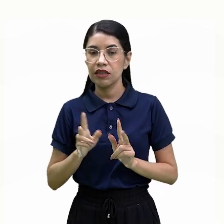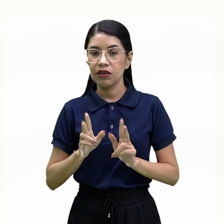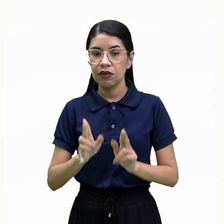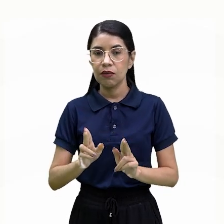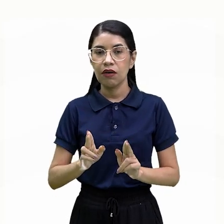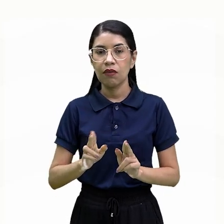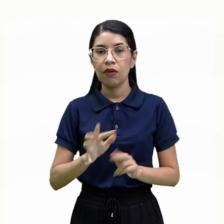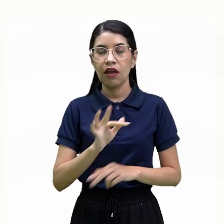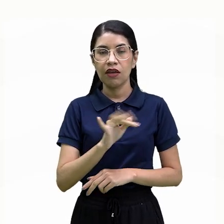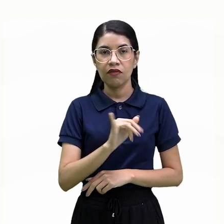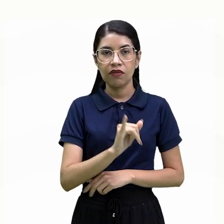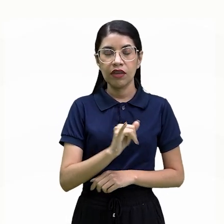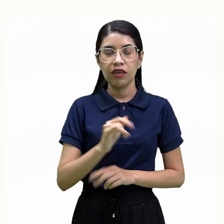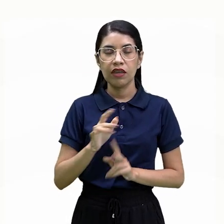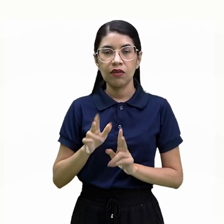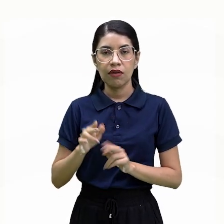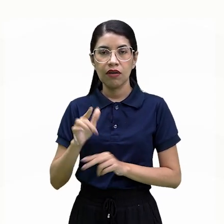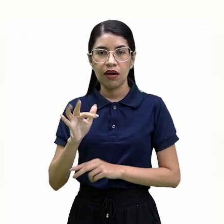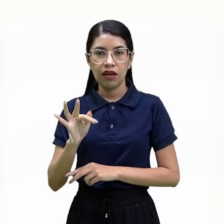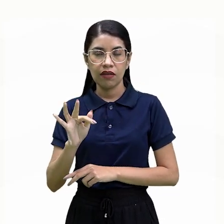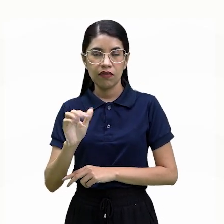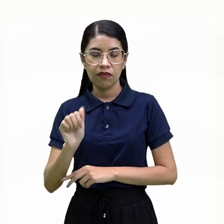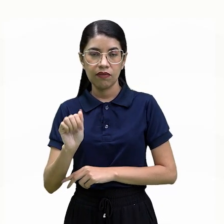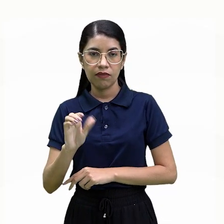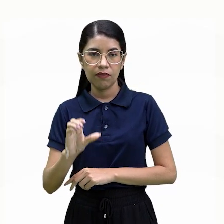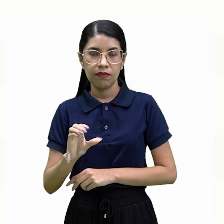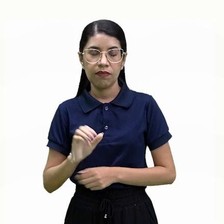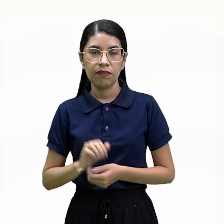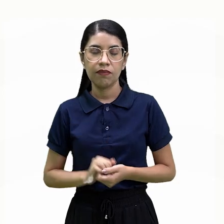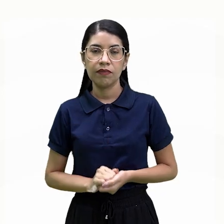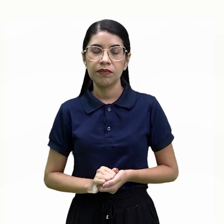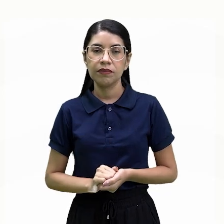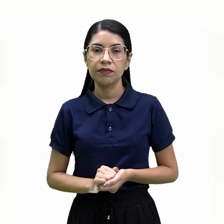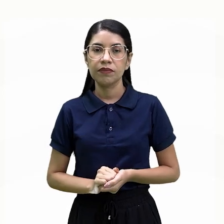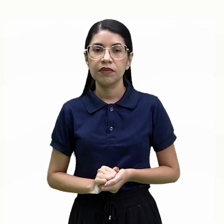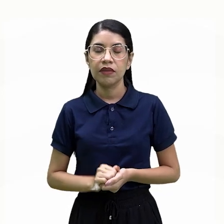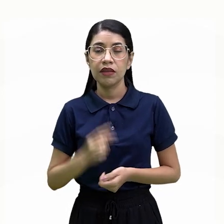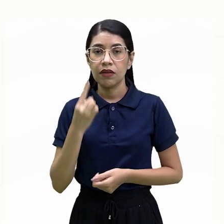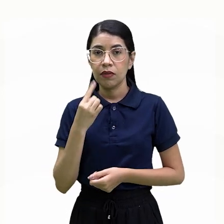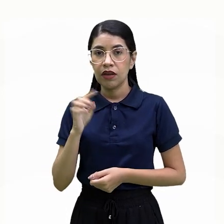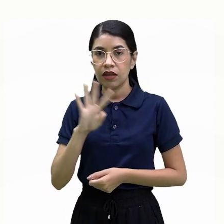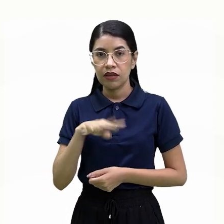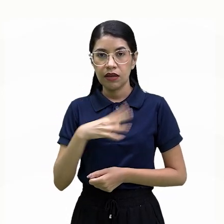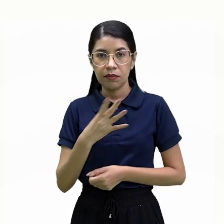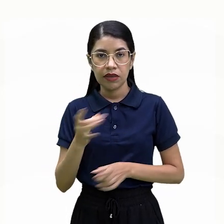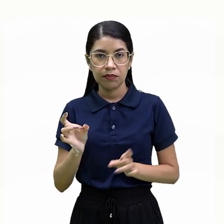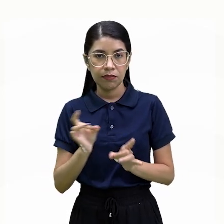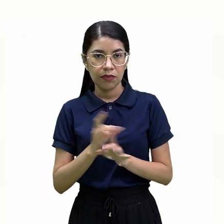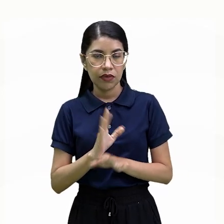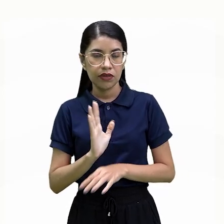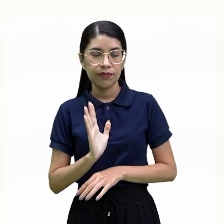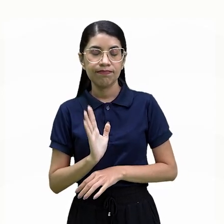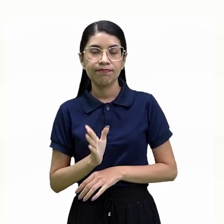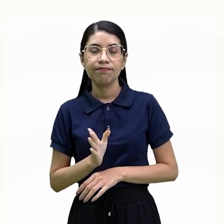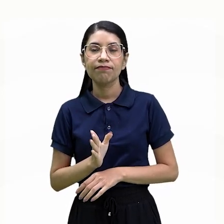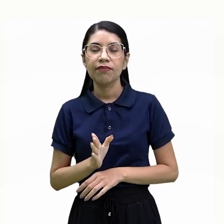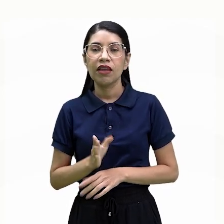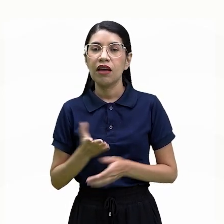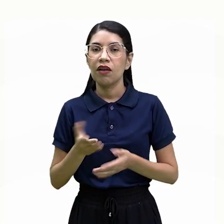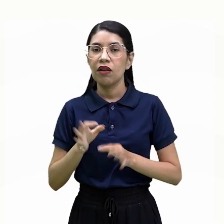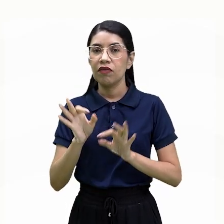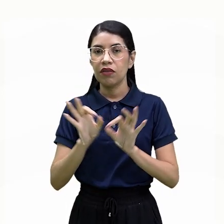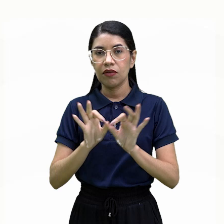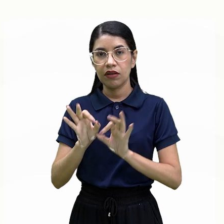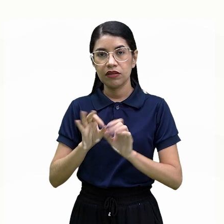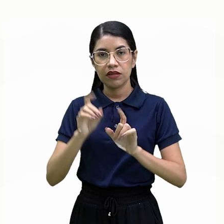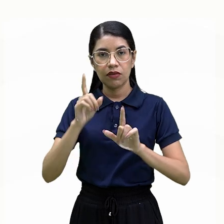a esse. Tranquilo? Então, essa é a nossa tabela. E agora nós vamos montar